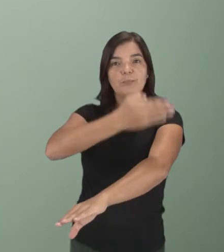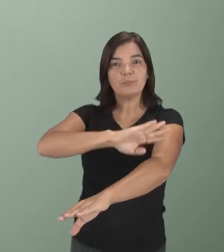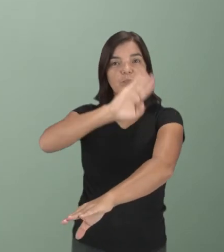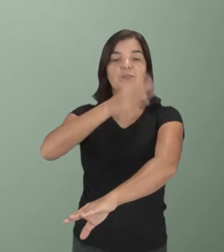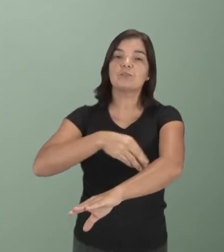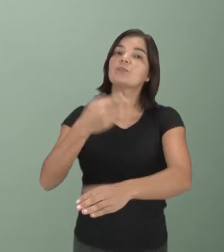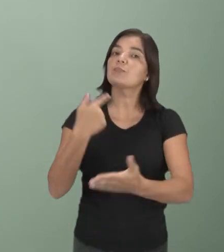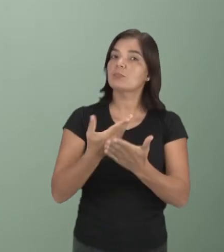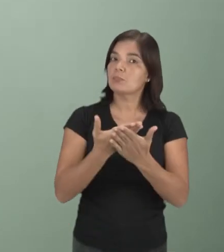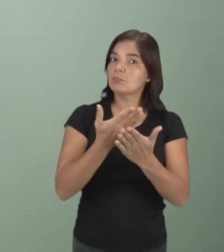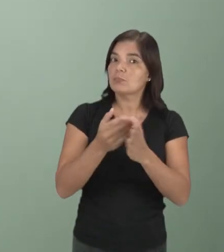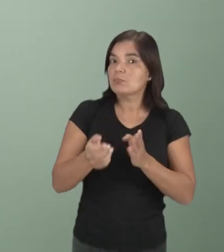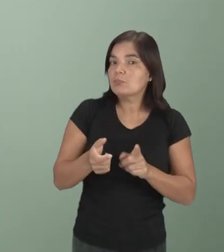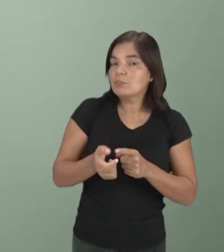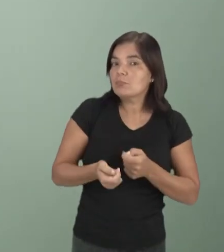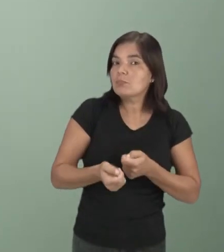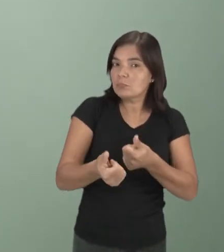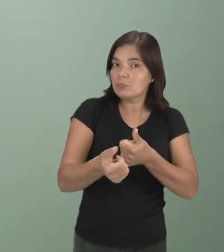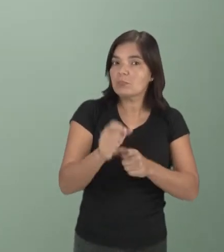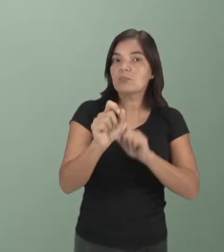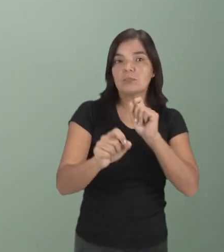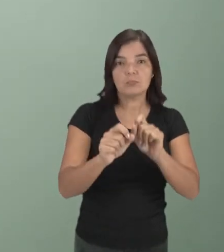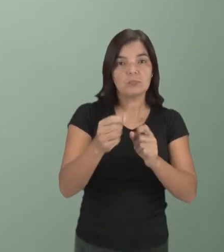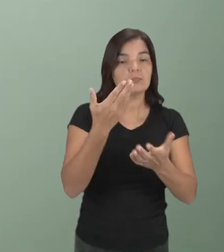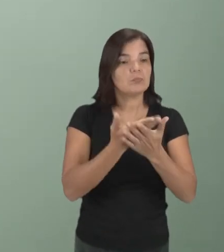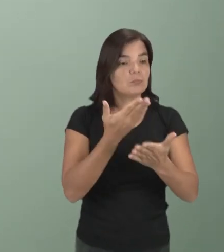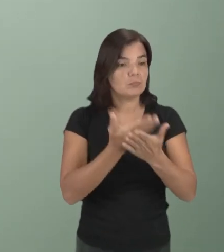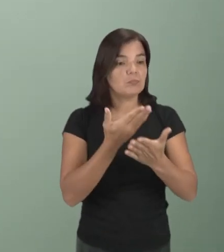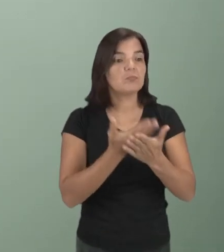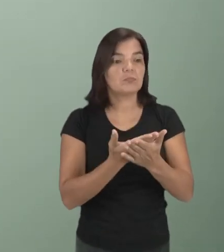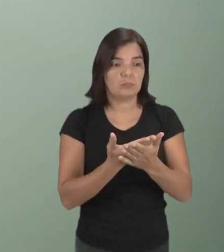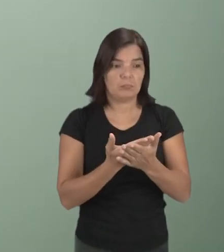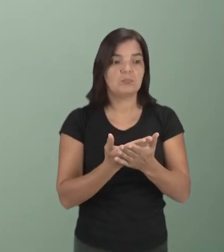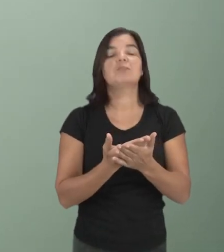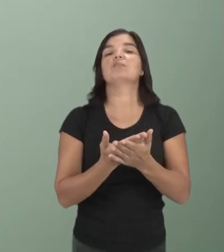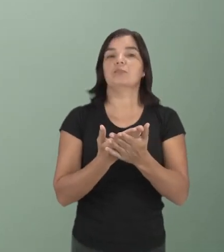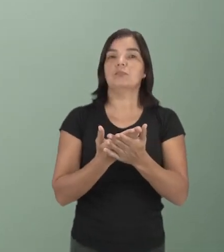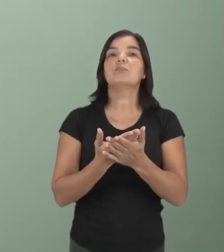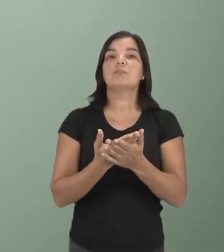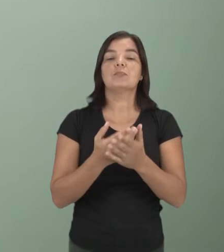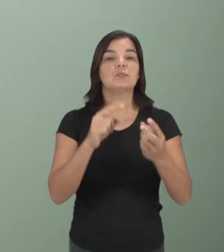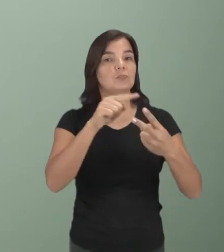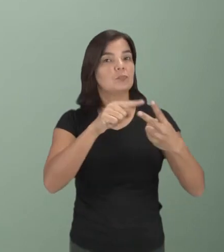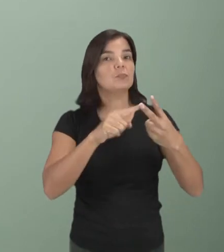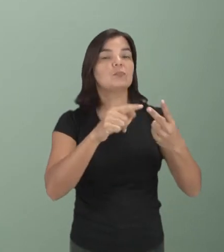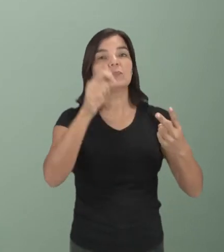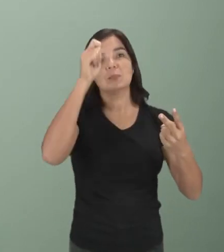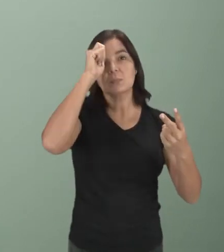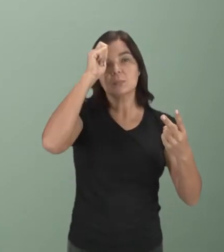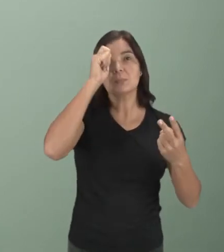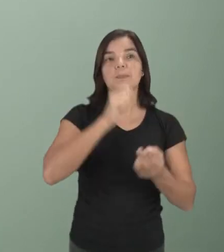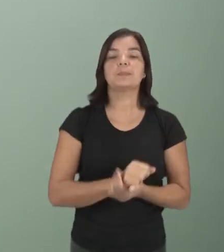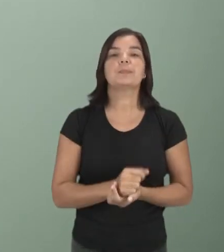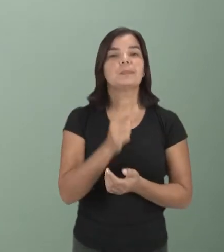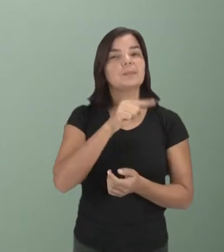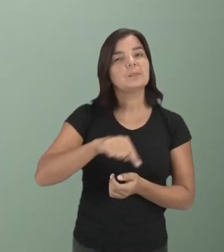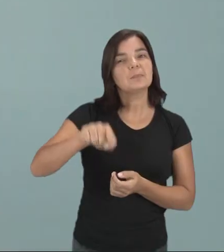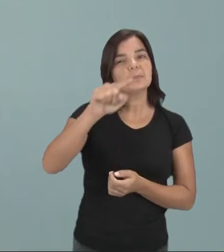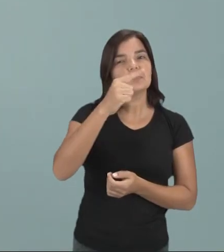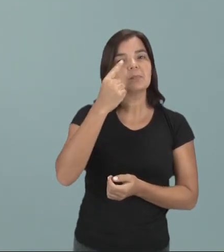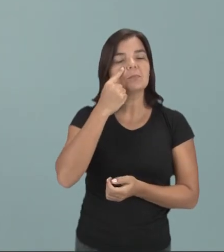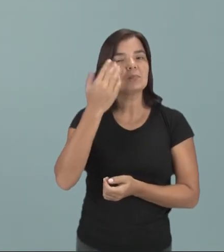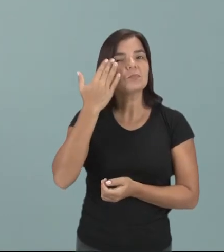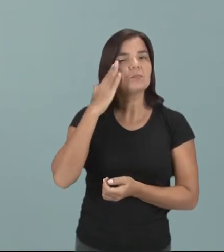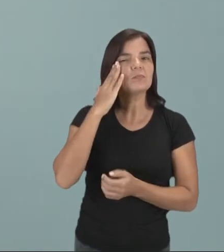estudem a biografia desses 2 grandes autores, Antero de Quental e Eça de Queiroz, tá? Então, para vocês estabelecerem